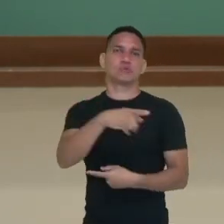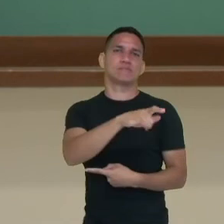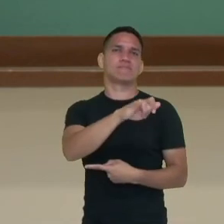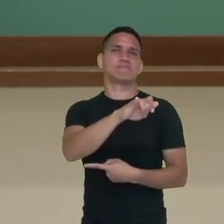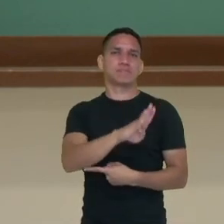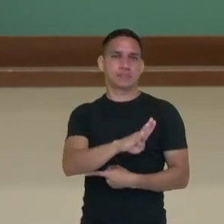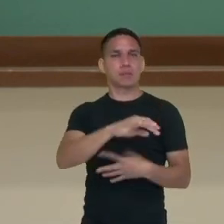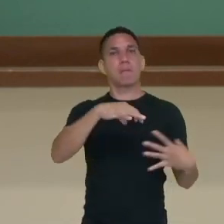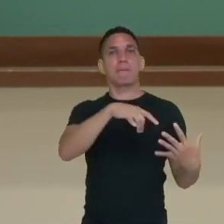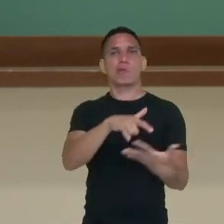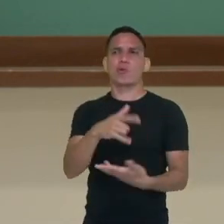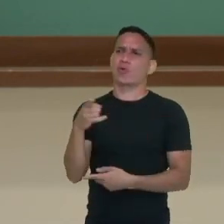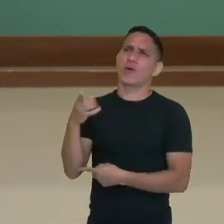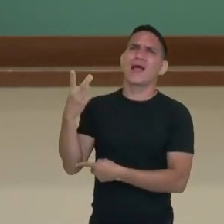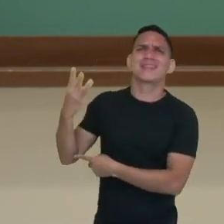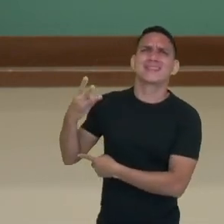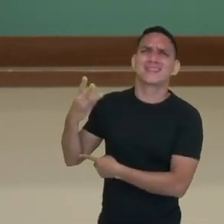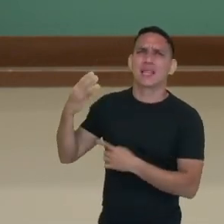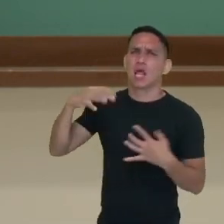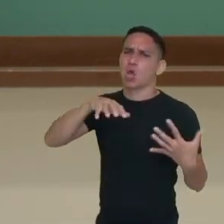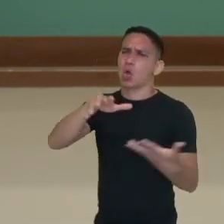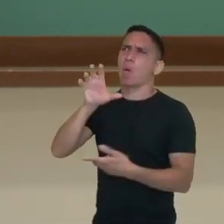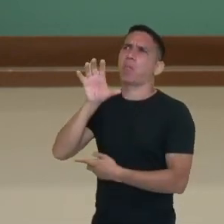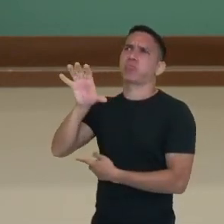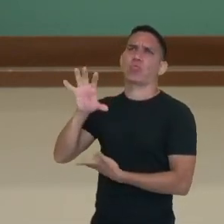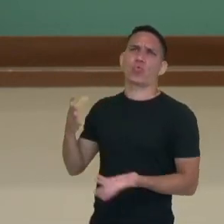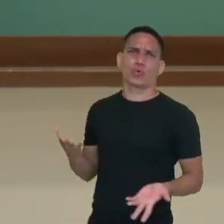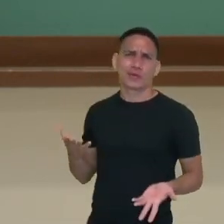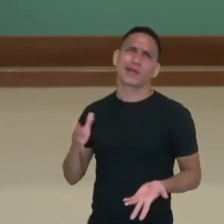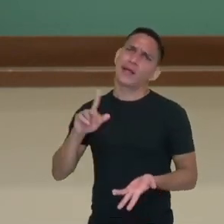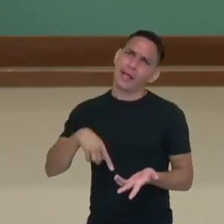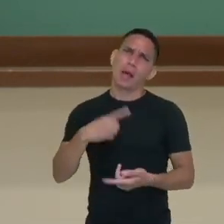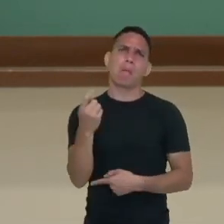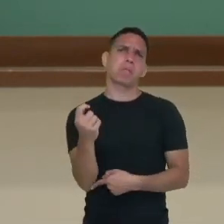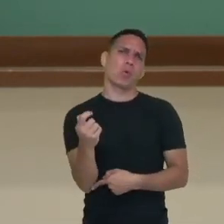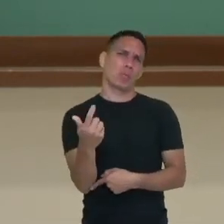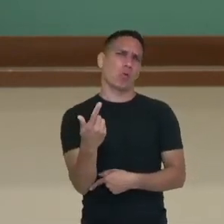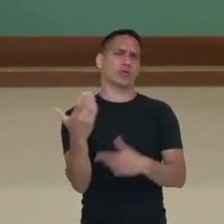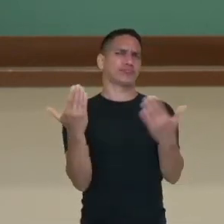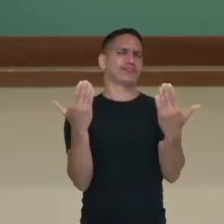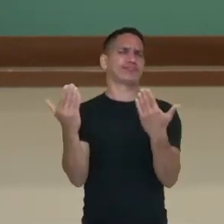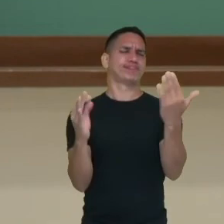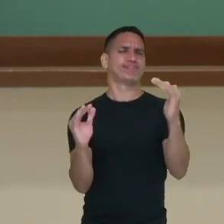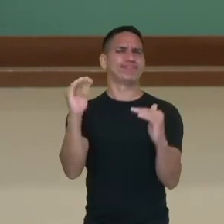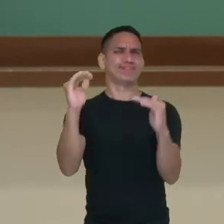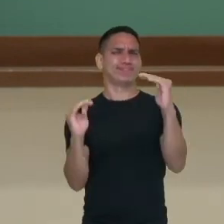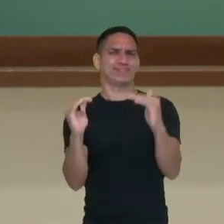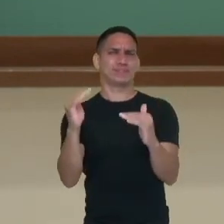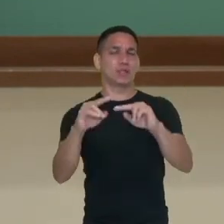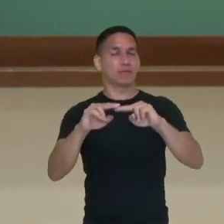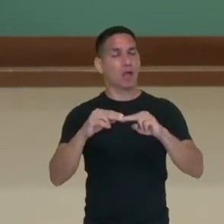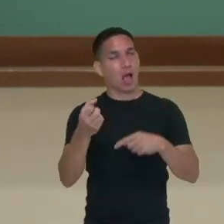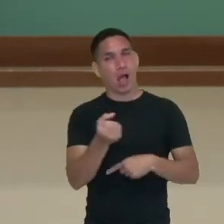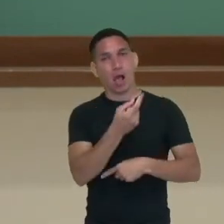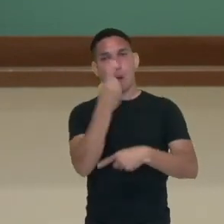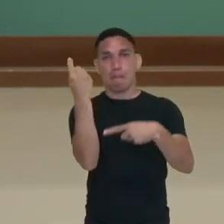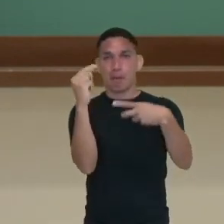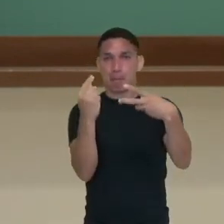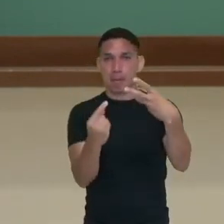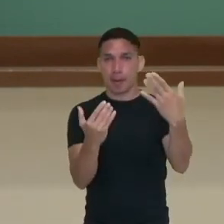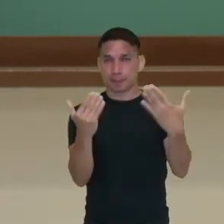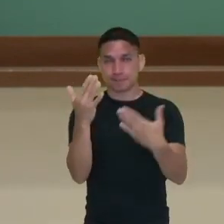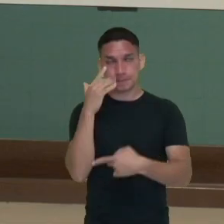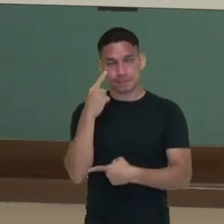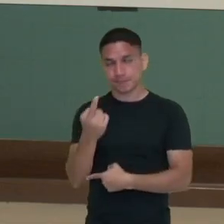continente que é o terceiro maior do mundo, né, claro que é pequeno, né, essa proporção aí. Nós vamos ver alguns detalhes aqui então ligados a isso,